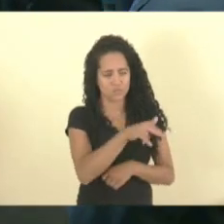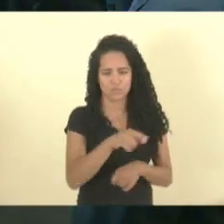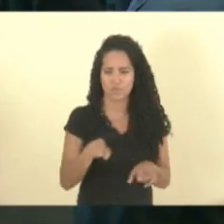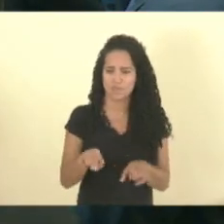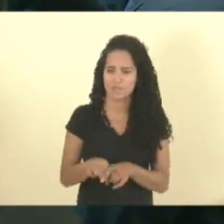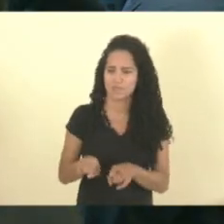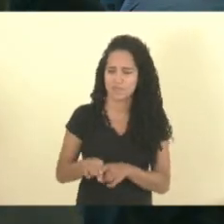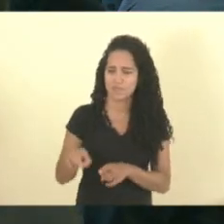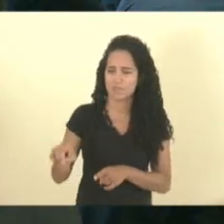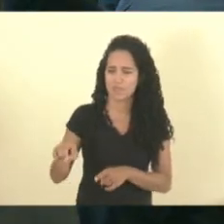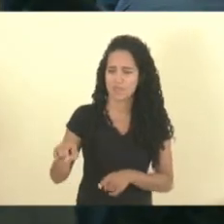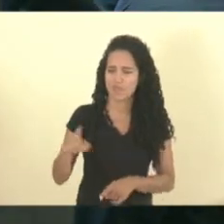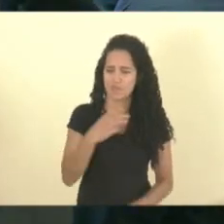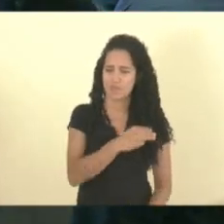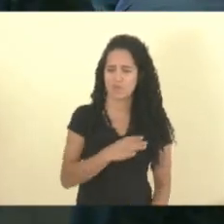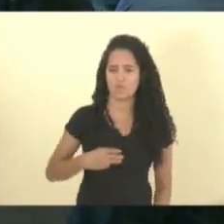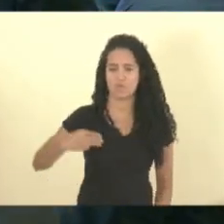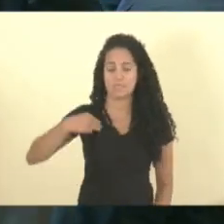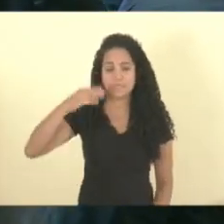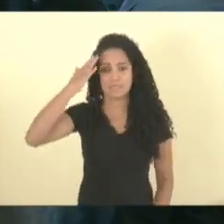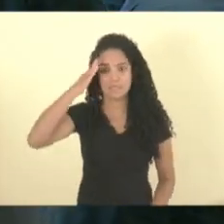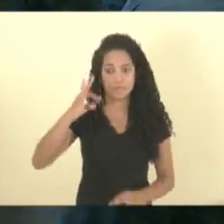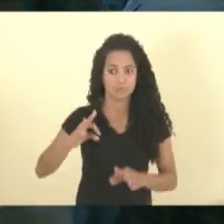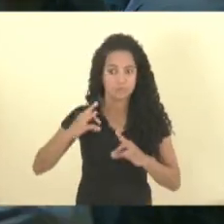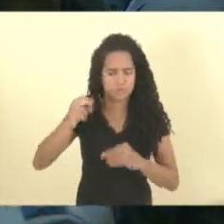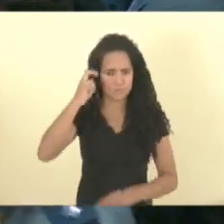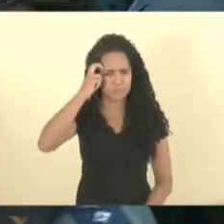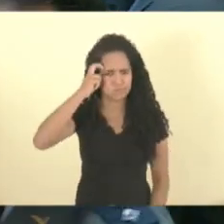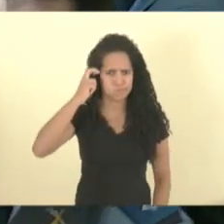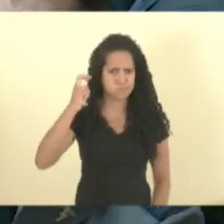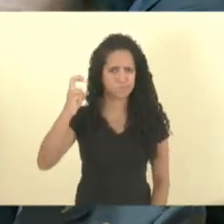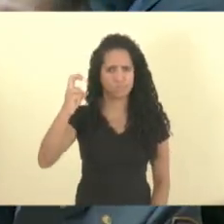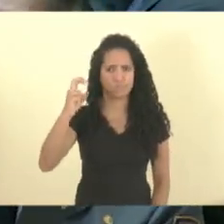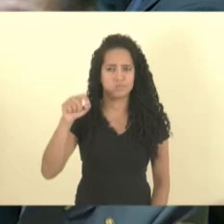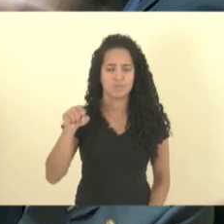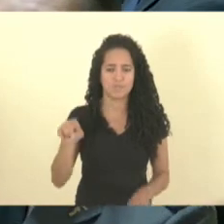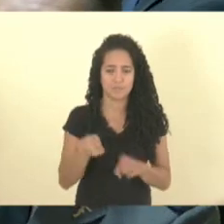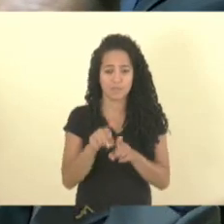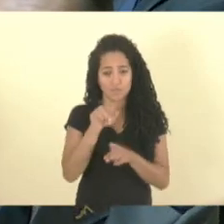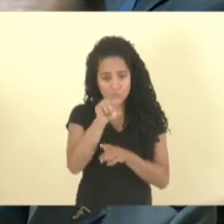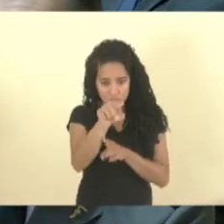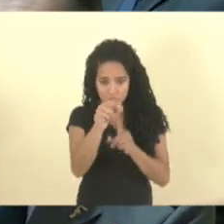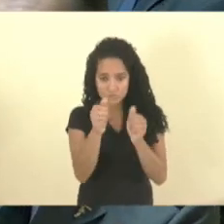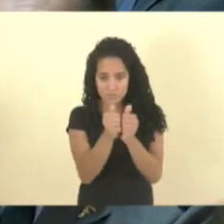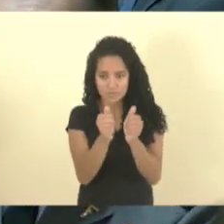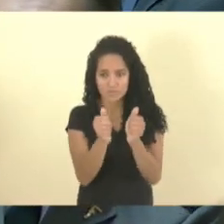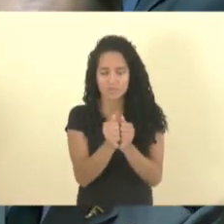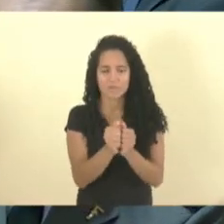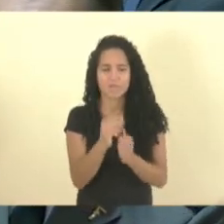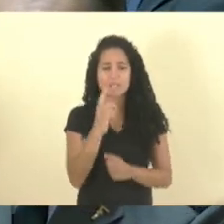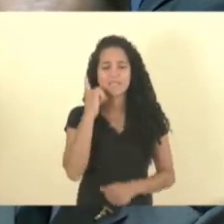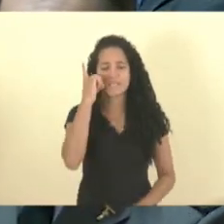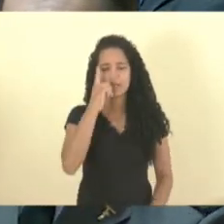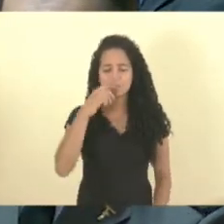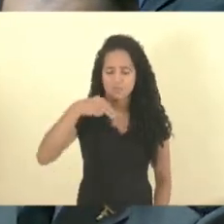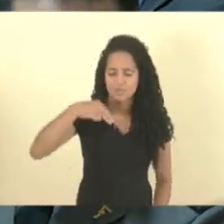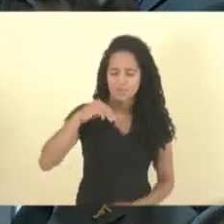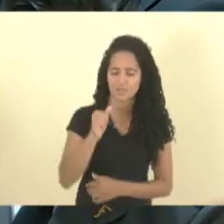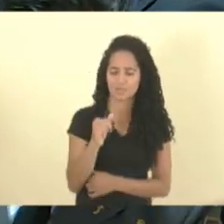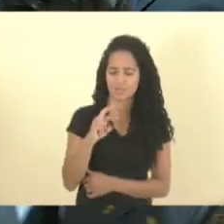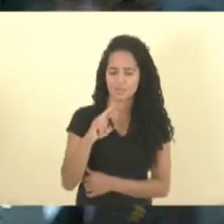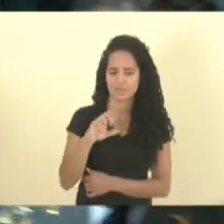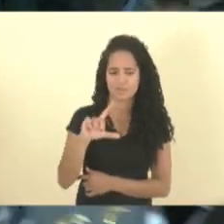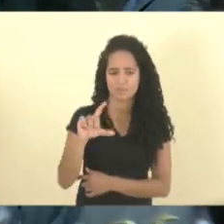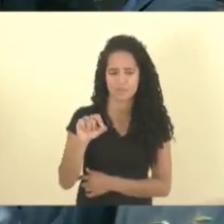o coronel aqui que sabe tudo, você é sabido pra caramba, juntamente com Vossa Excelência, deputado Marcelo Santos, que eu vou